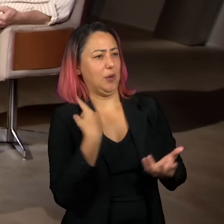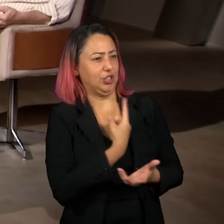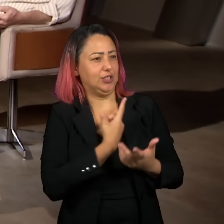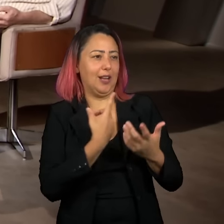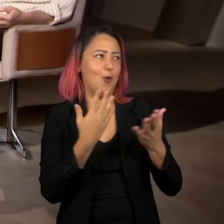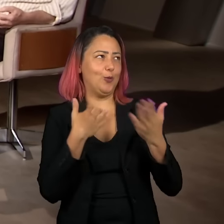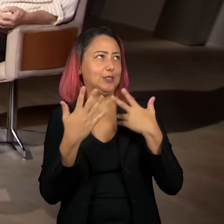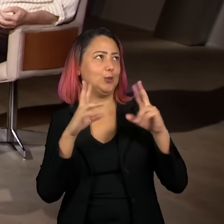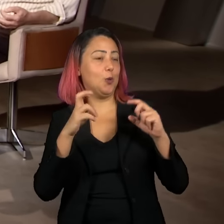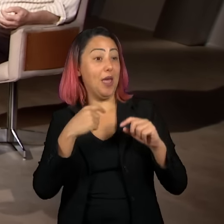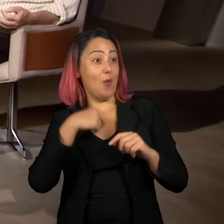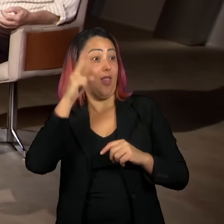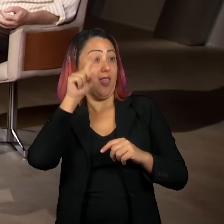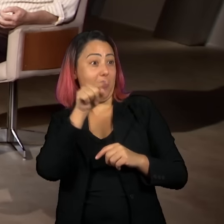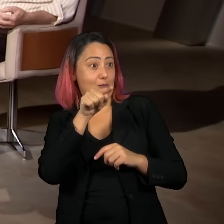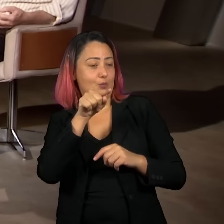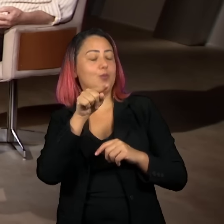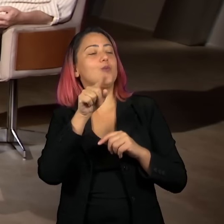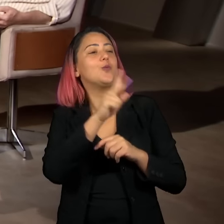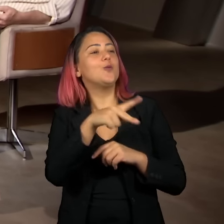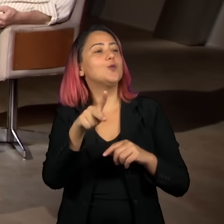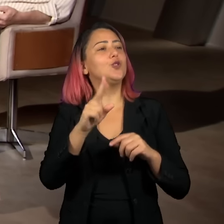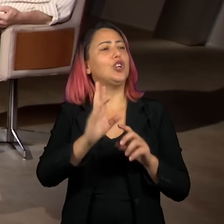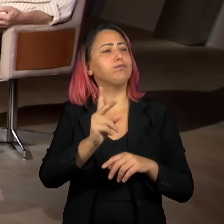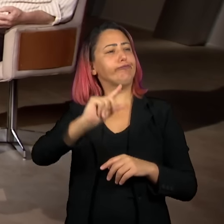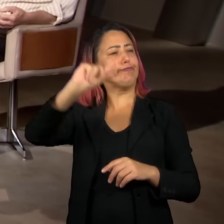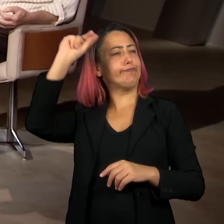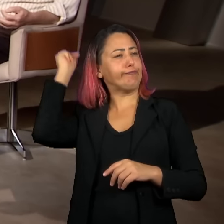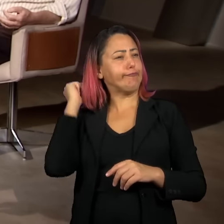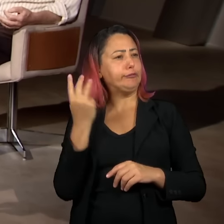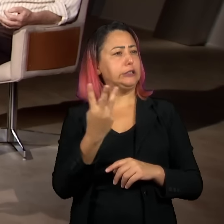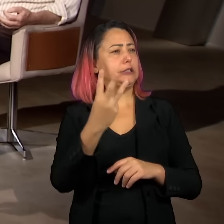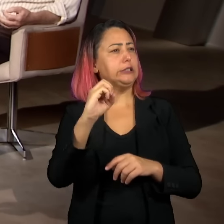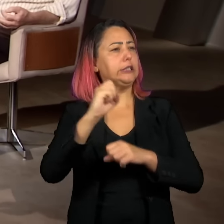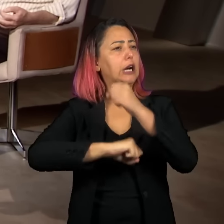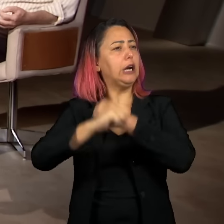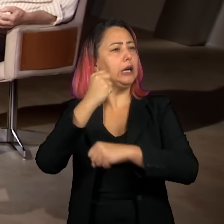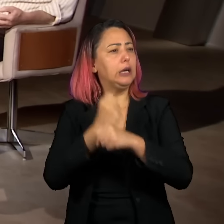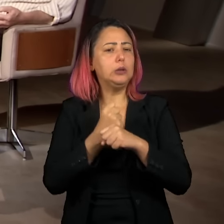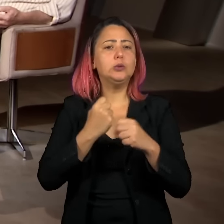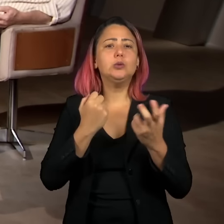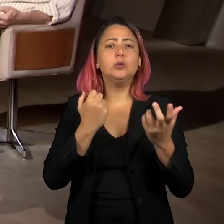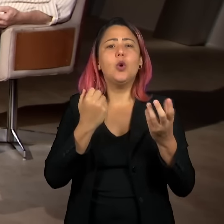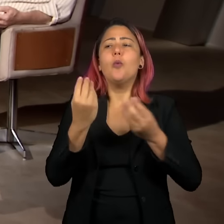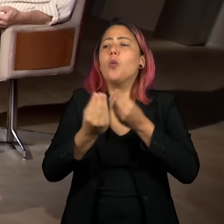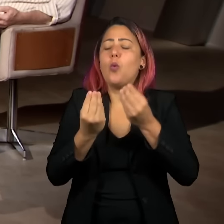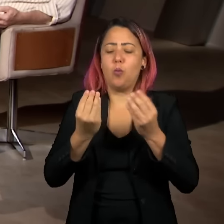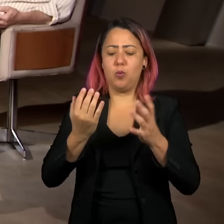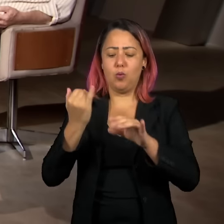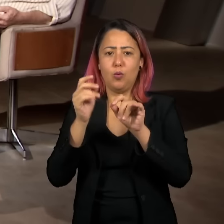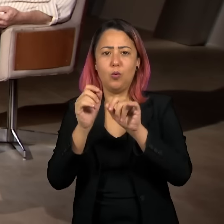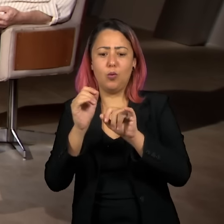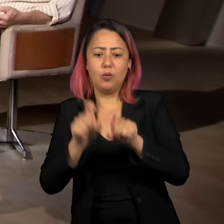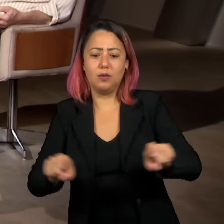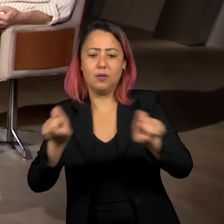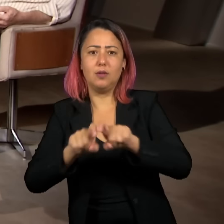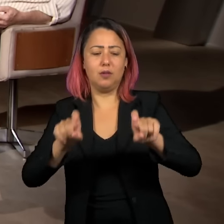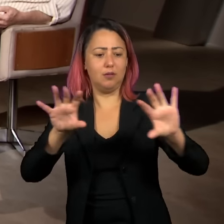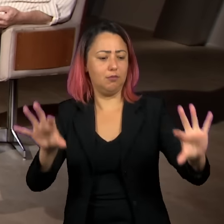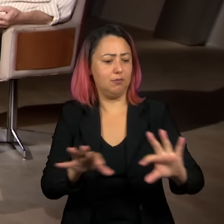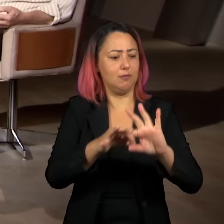30 anos já existem ações de formação de professores né discussões de como integrar a informática na educação aqui no Brasil que que